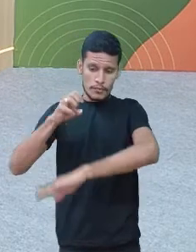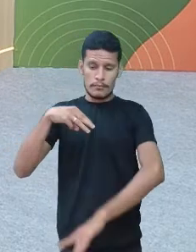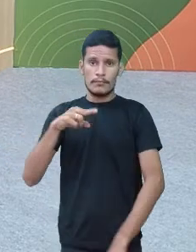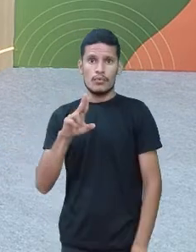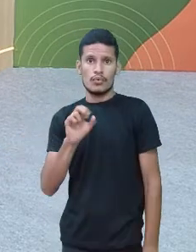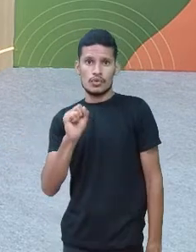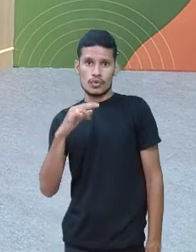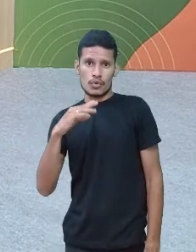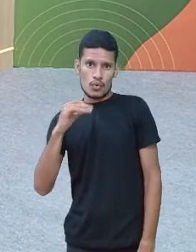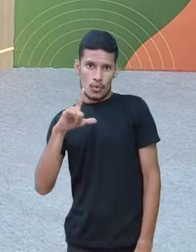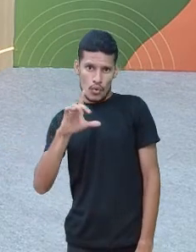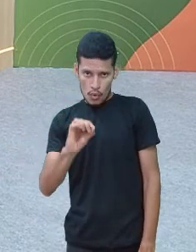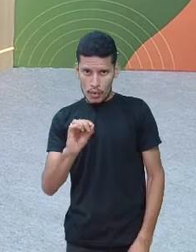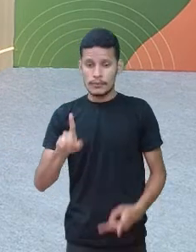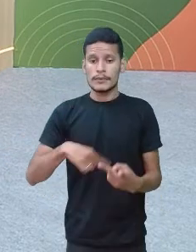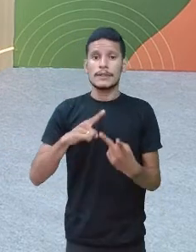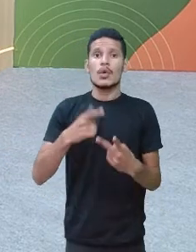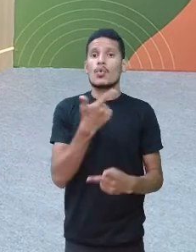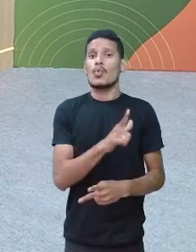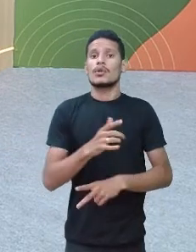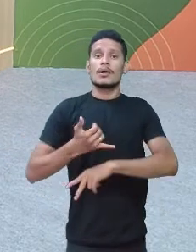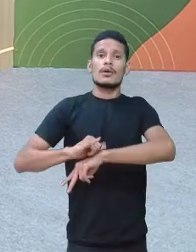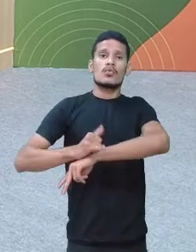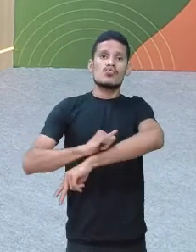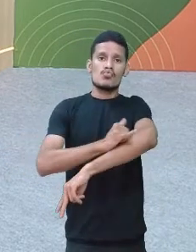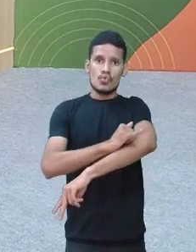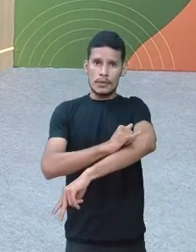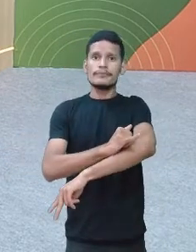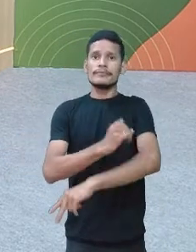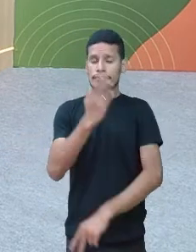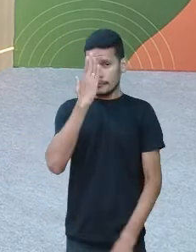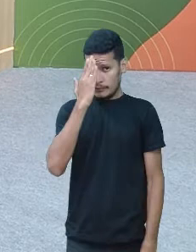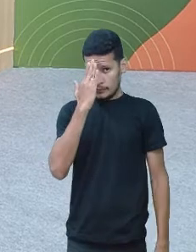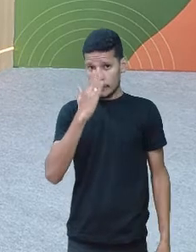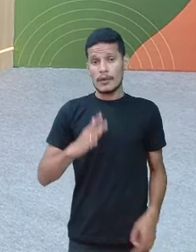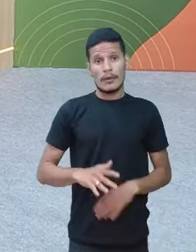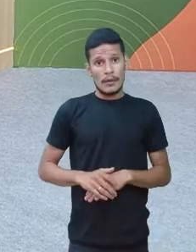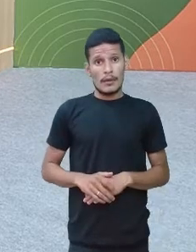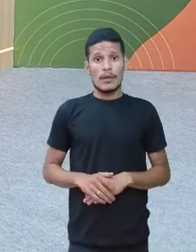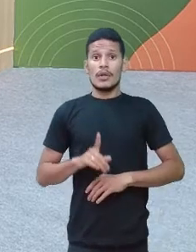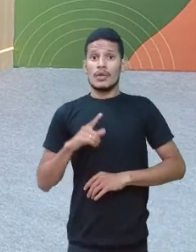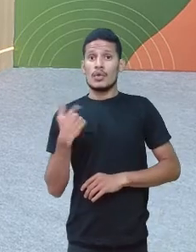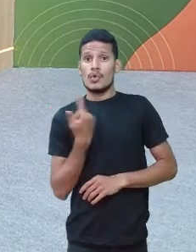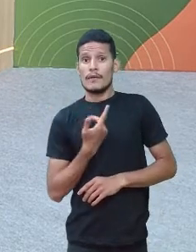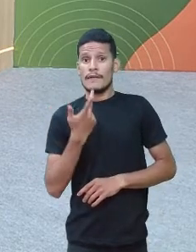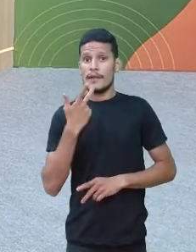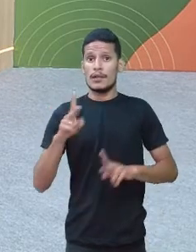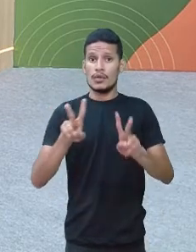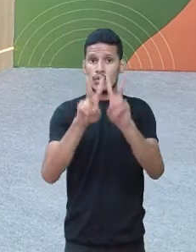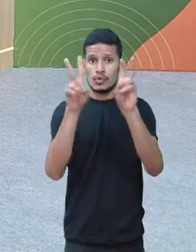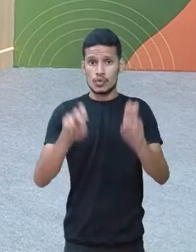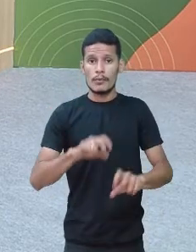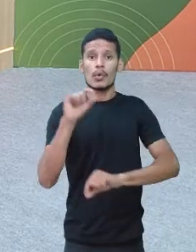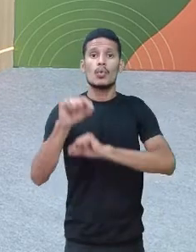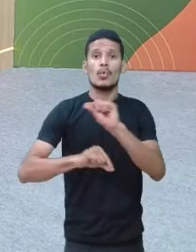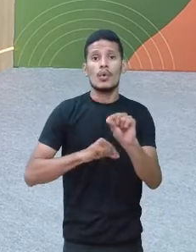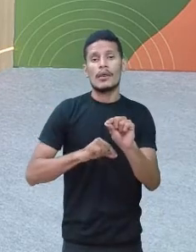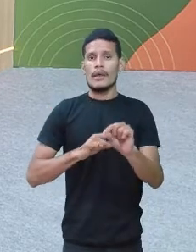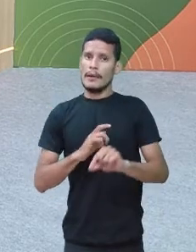formado também pela massa gorda, que é, no caso, a gordura. Então, quando eu estou falando de emagrecer, eu estou falando